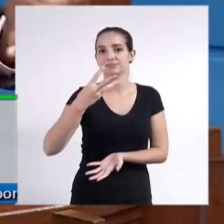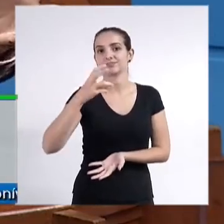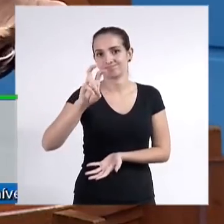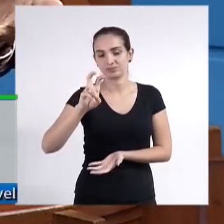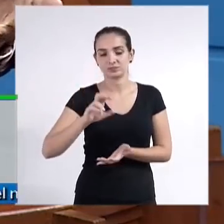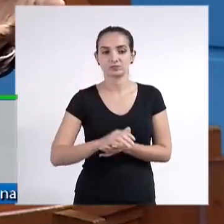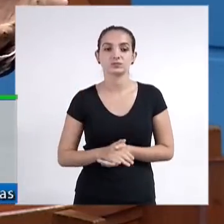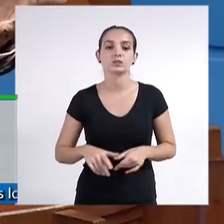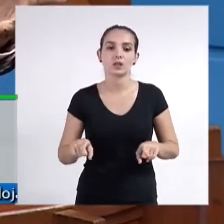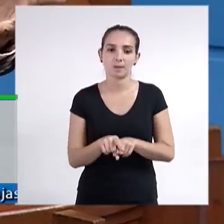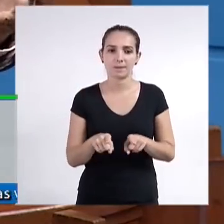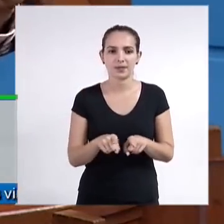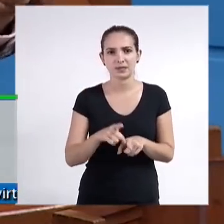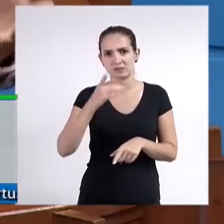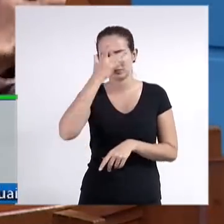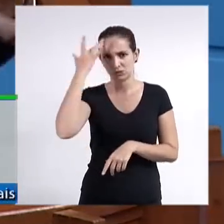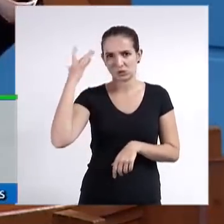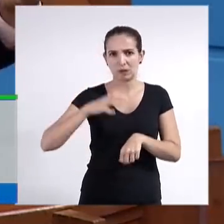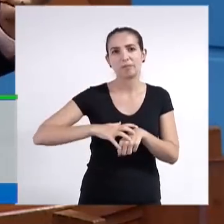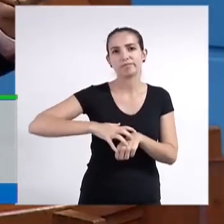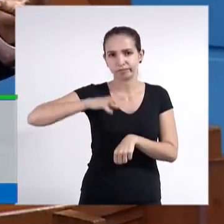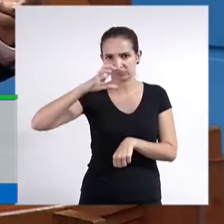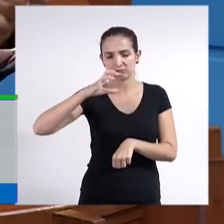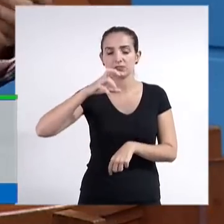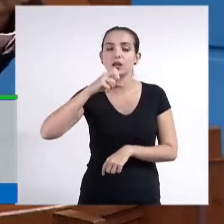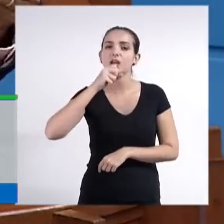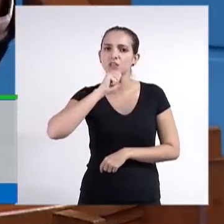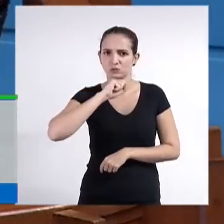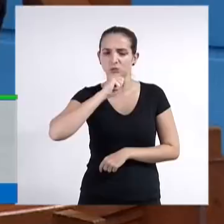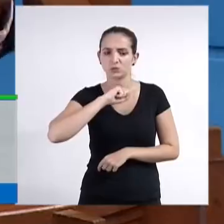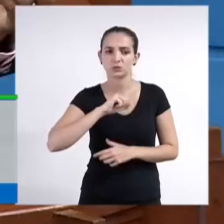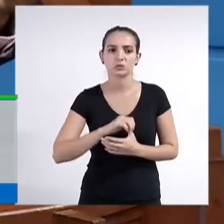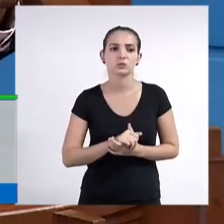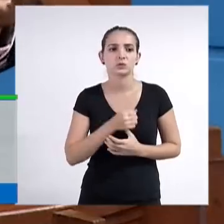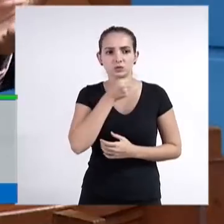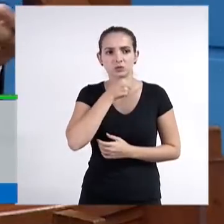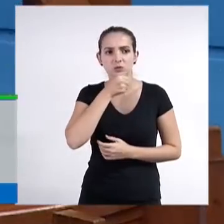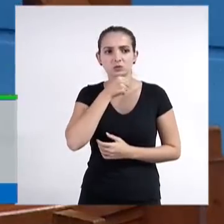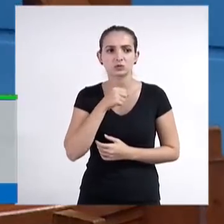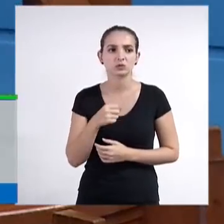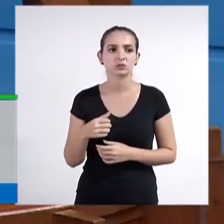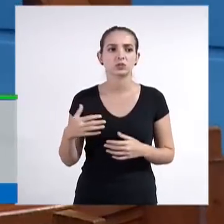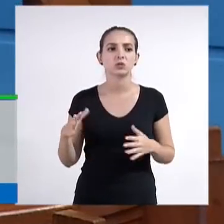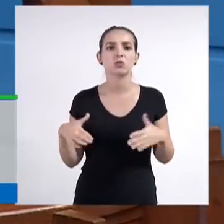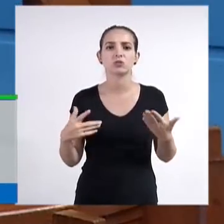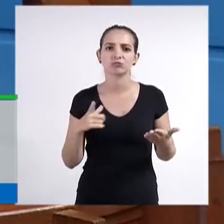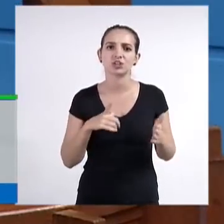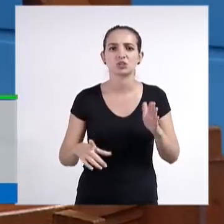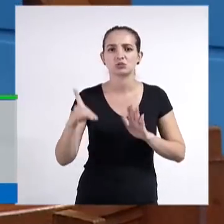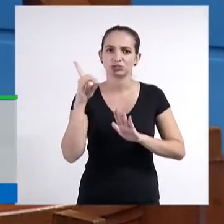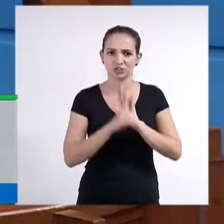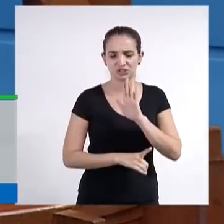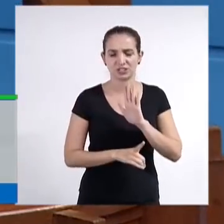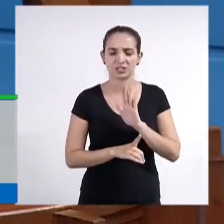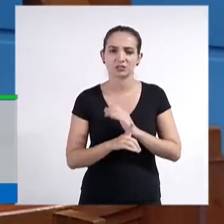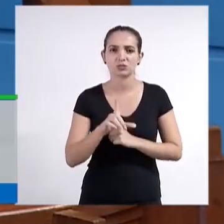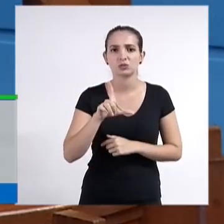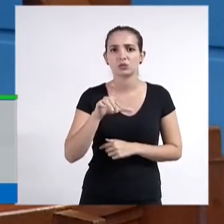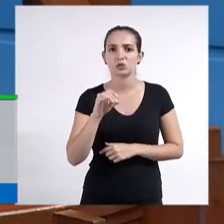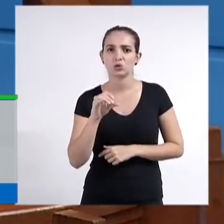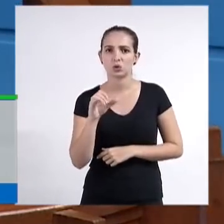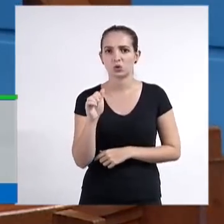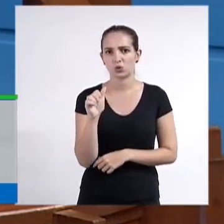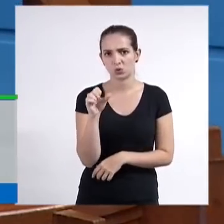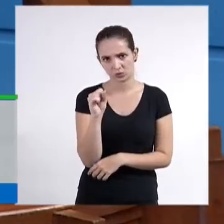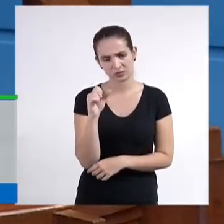o idoso que, ao adquirir o direito da LOAS, que lhe paga um salário mínimo para você